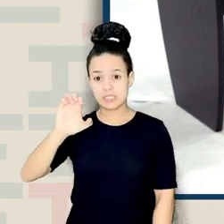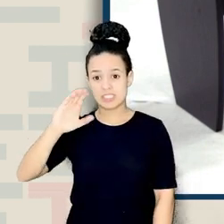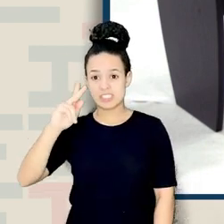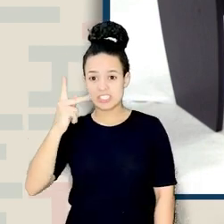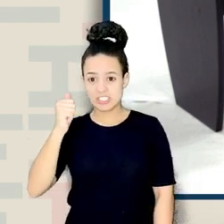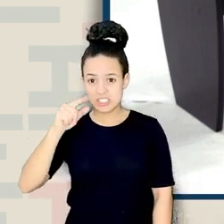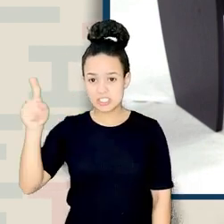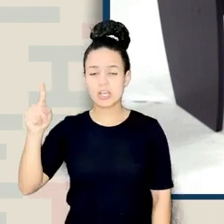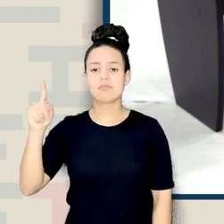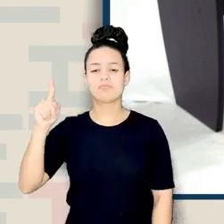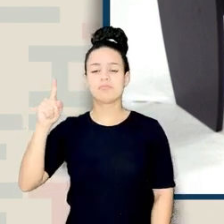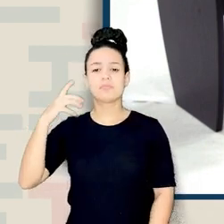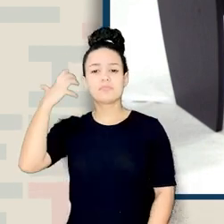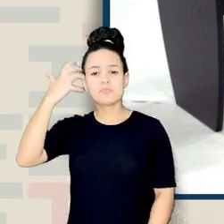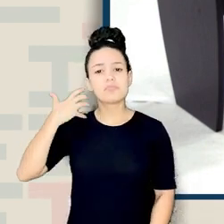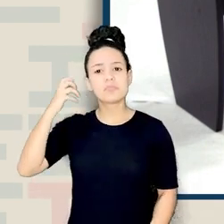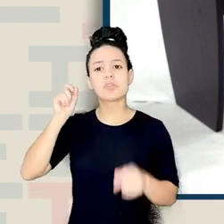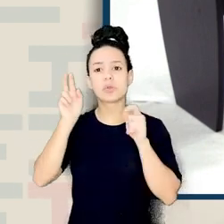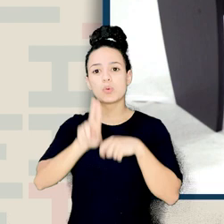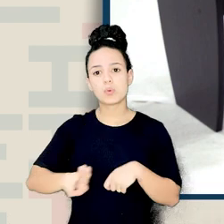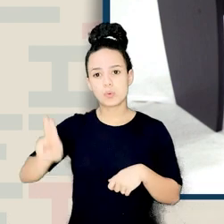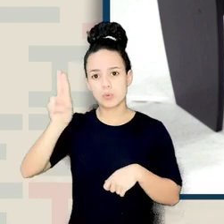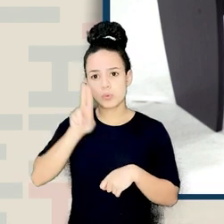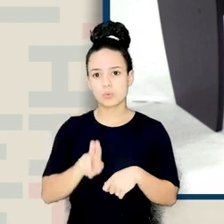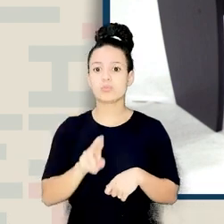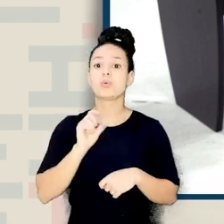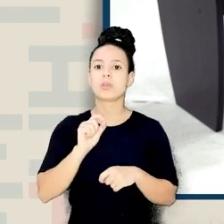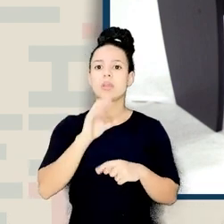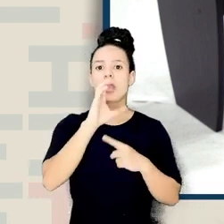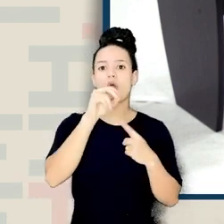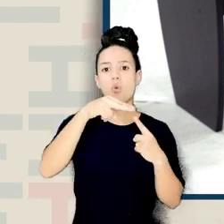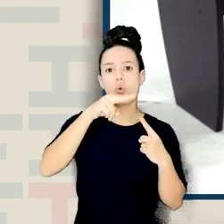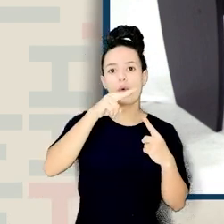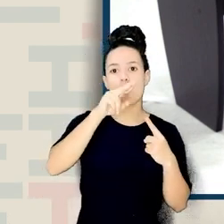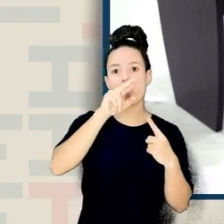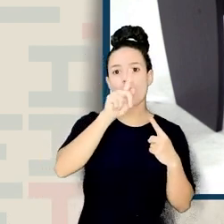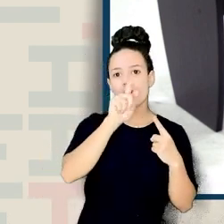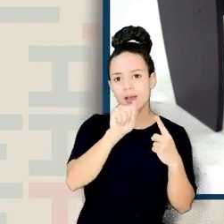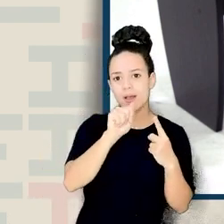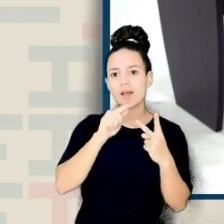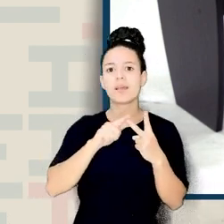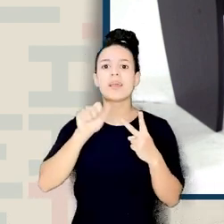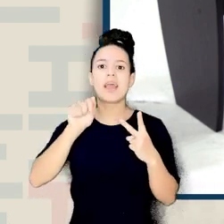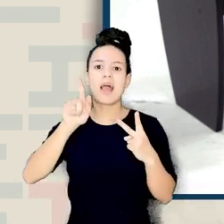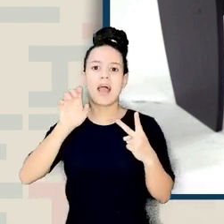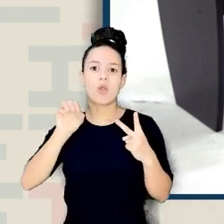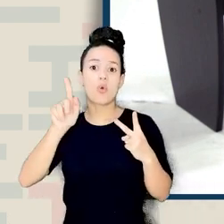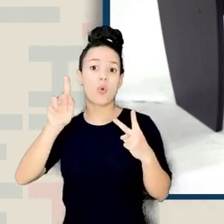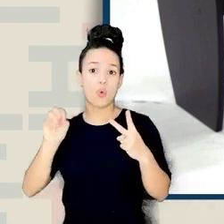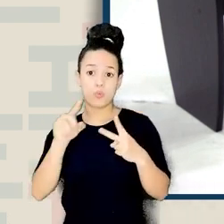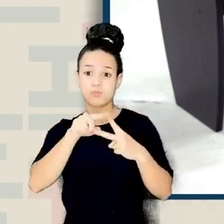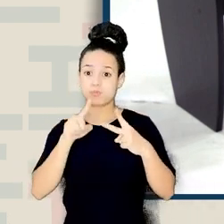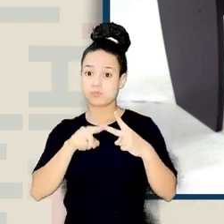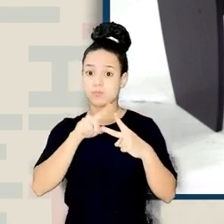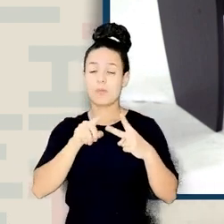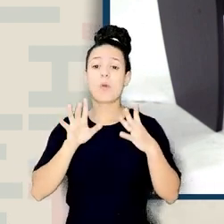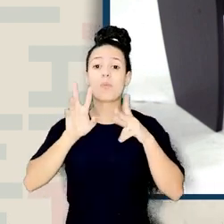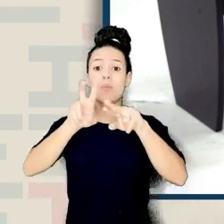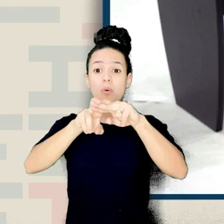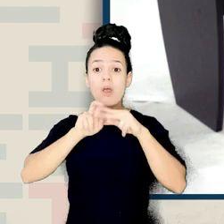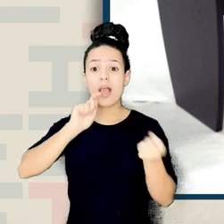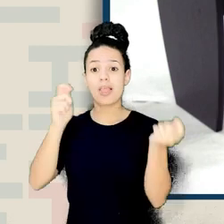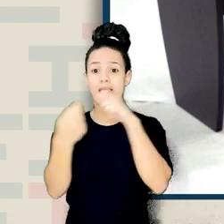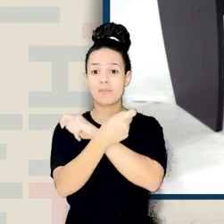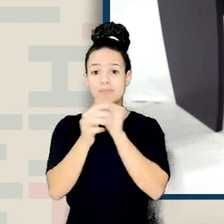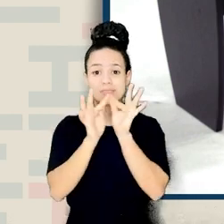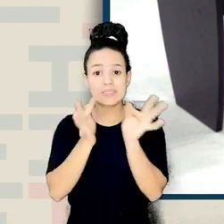sonoridade, ela está no uso das congas e no uso dos agogôs. Então foi apenas uma adaptação simples para que a gente